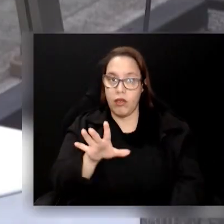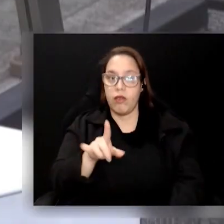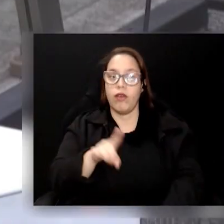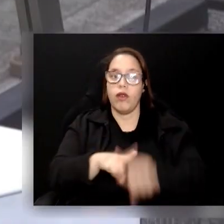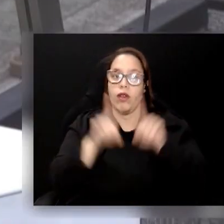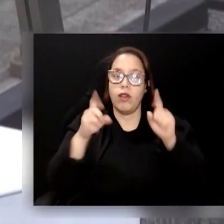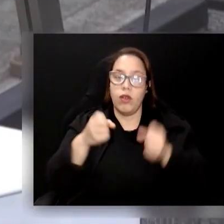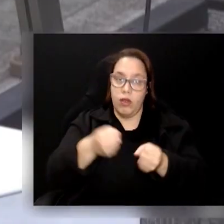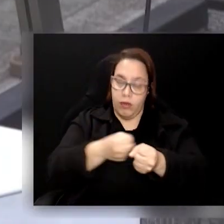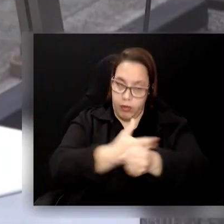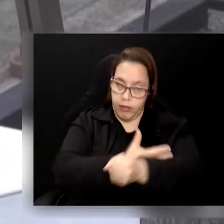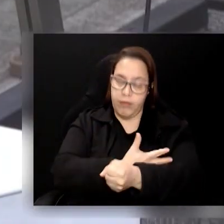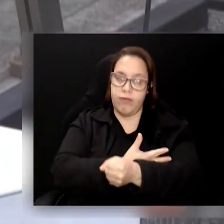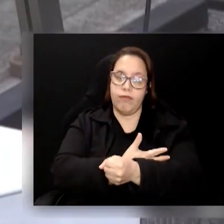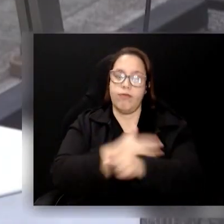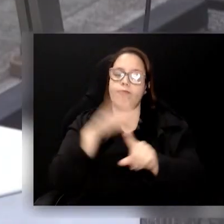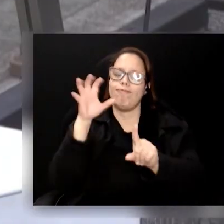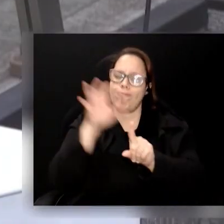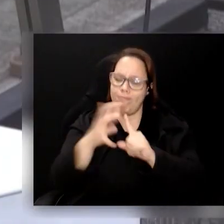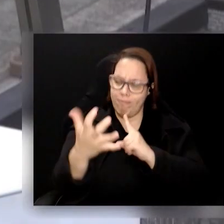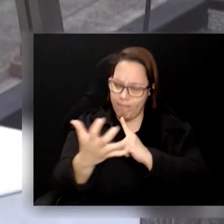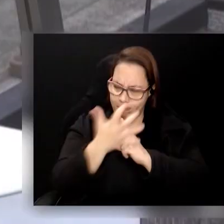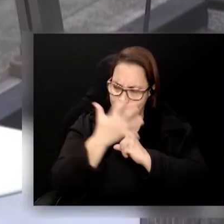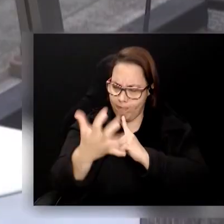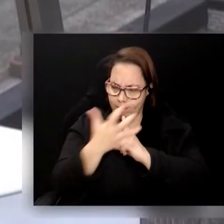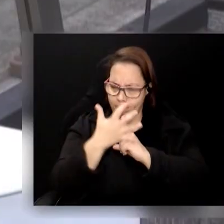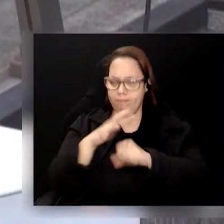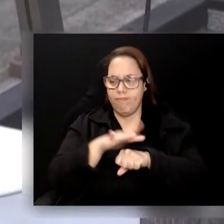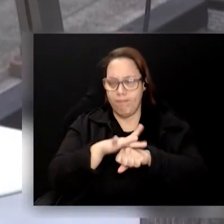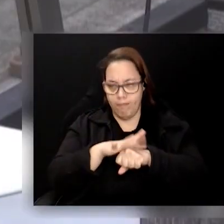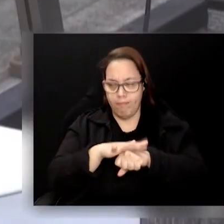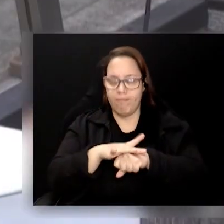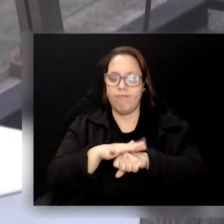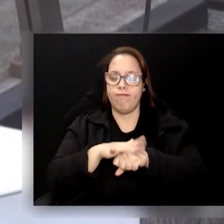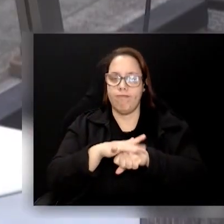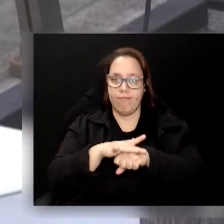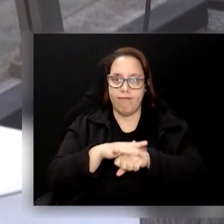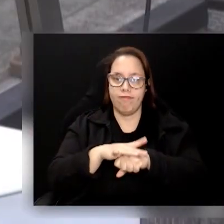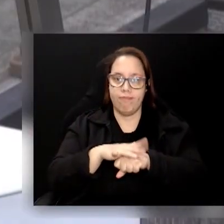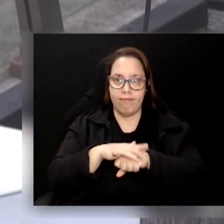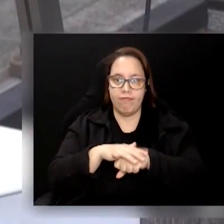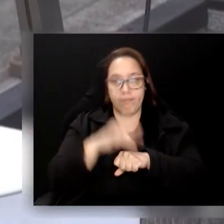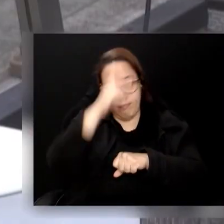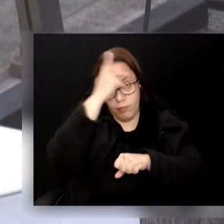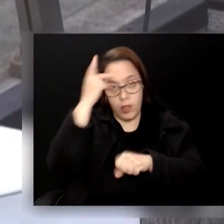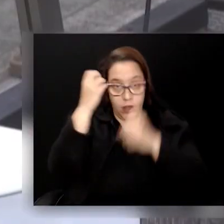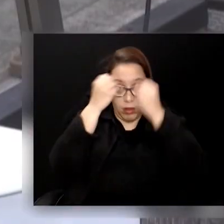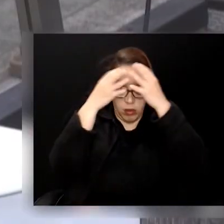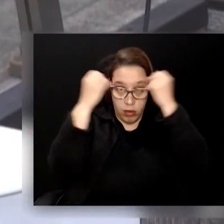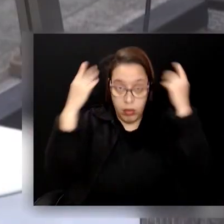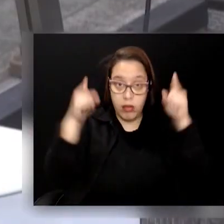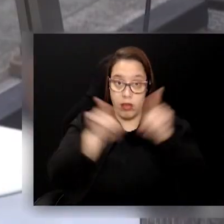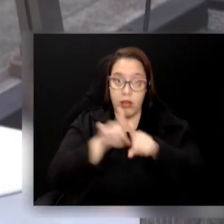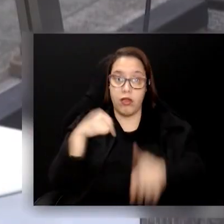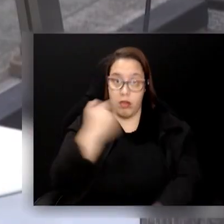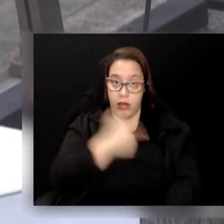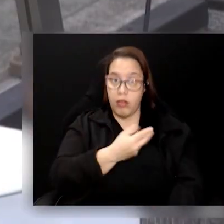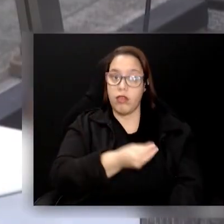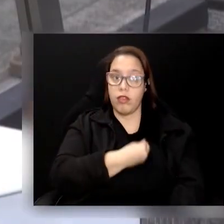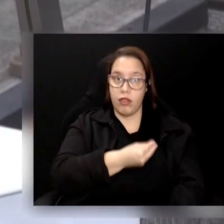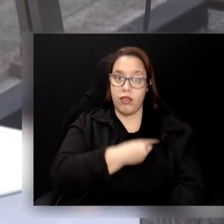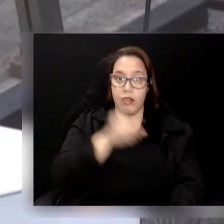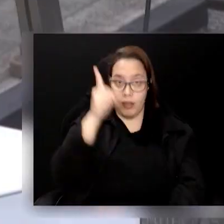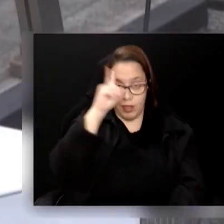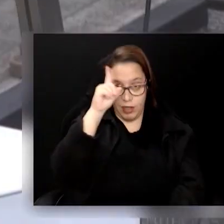emocional influencia muito nessas doenças e também não só nas pessoas neurodivergentes, mas também na nossa vida, né? Pessoas que,